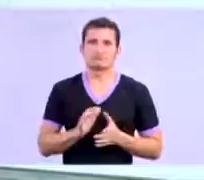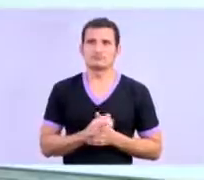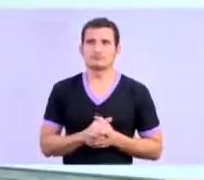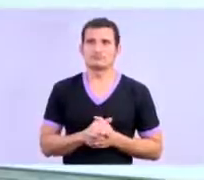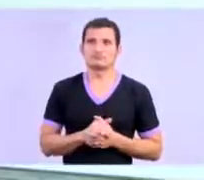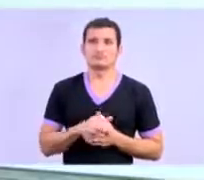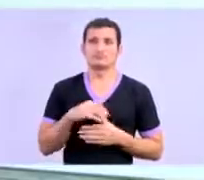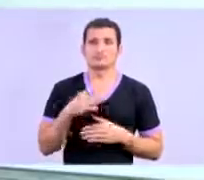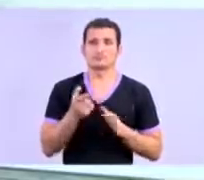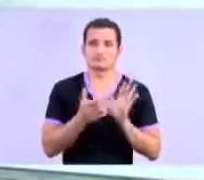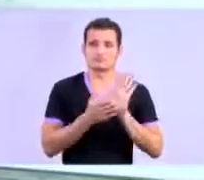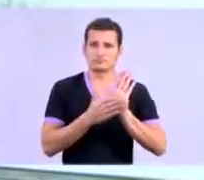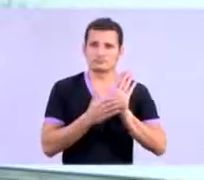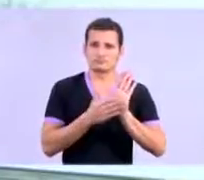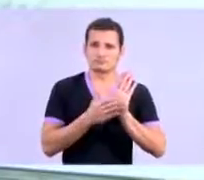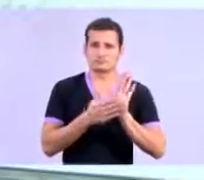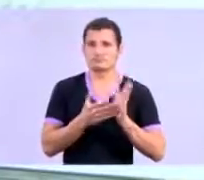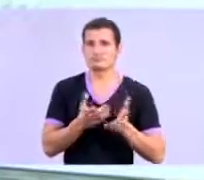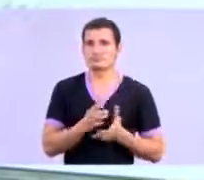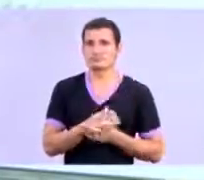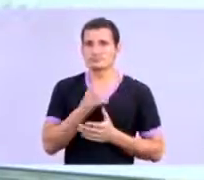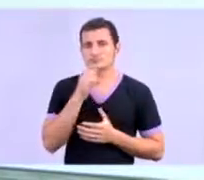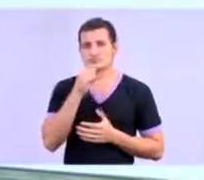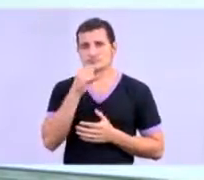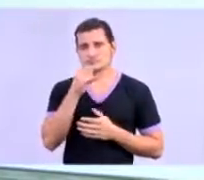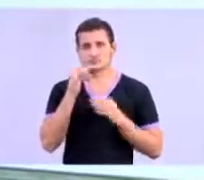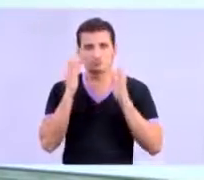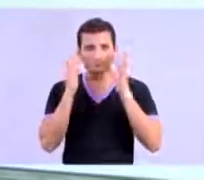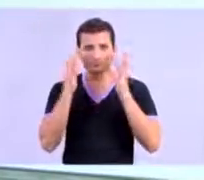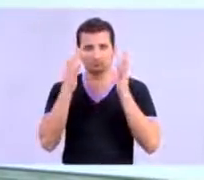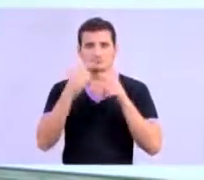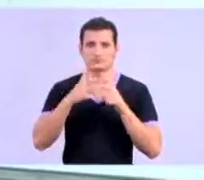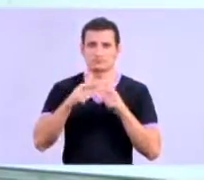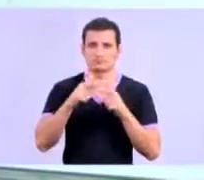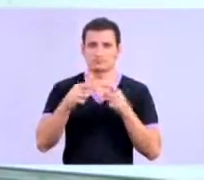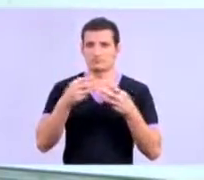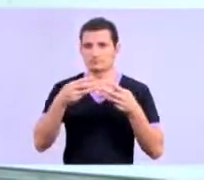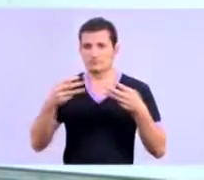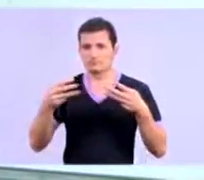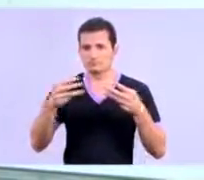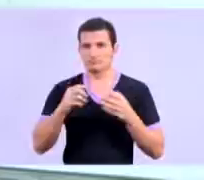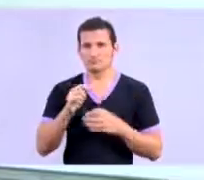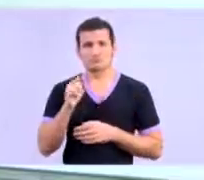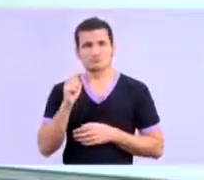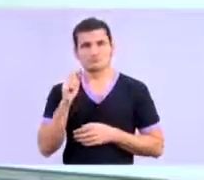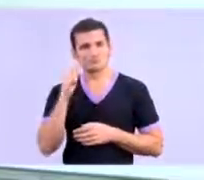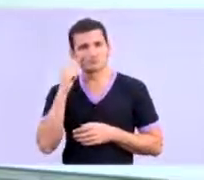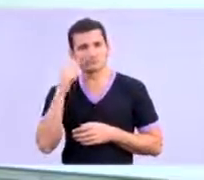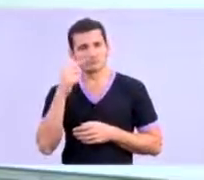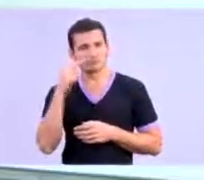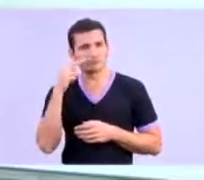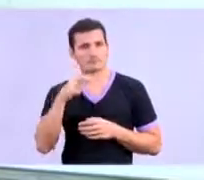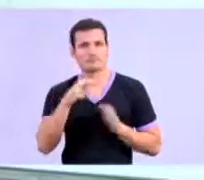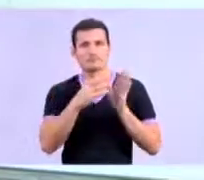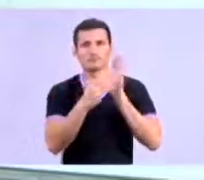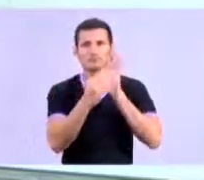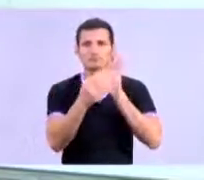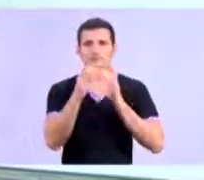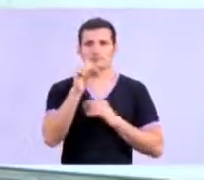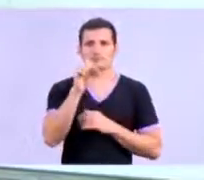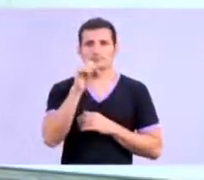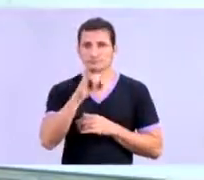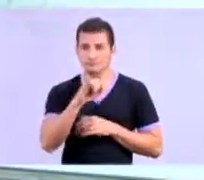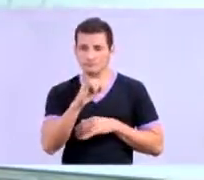nossa proposta é, quando você tem que resolver um problema de rede, vamos observar o modelo OSI no sentido da camada